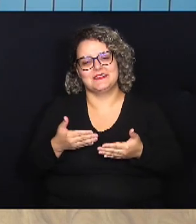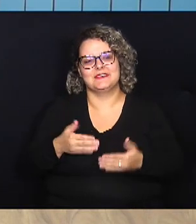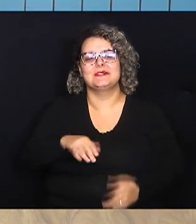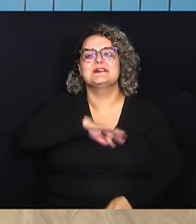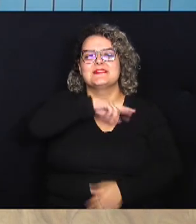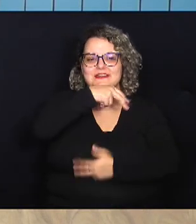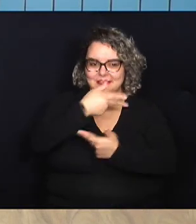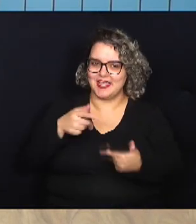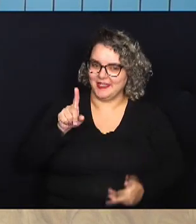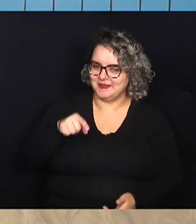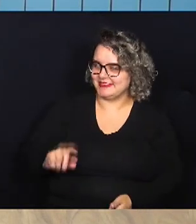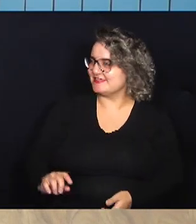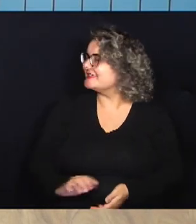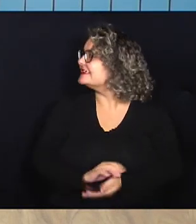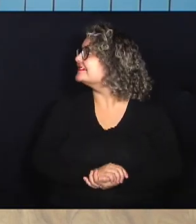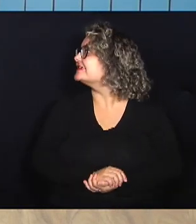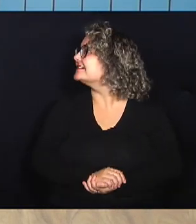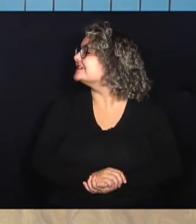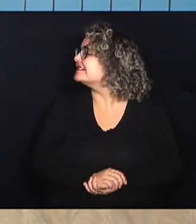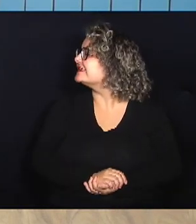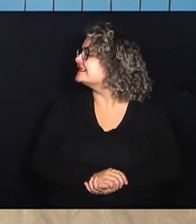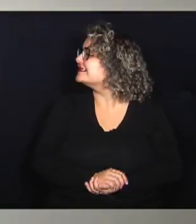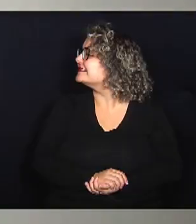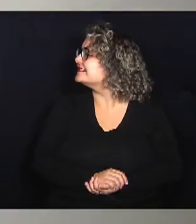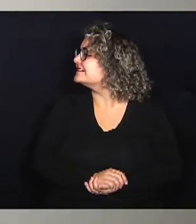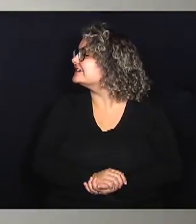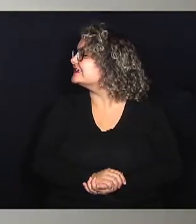nosso quadro é o bicho.